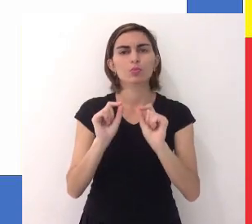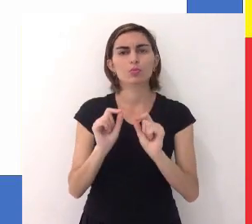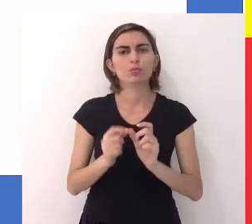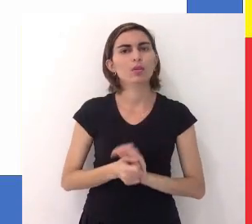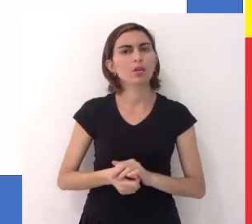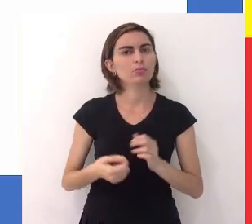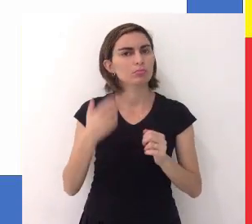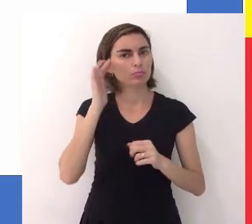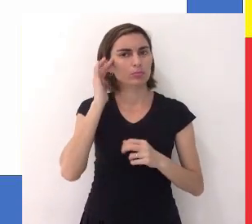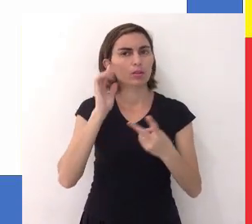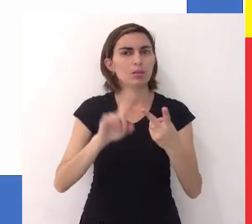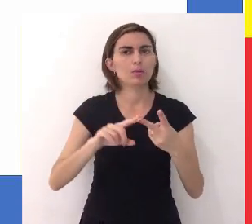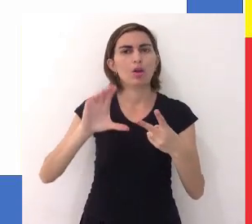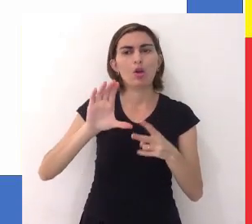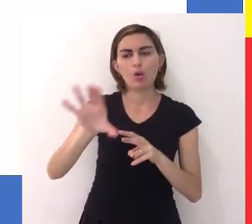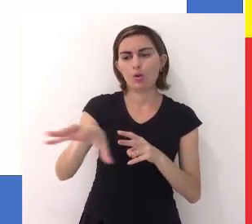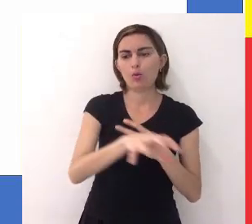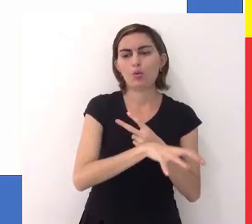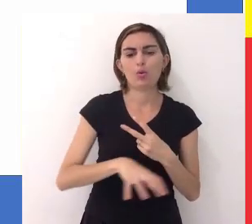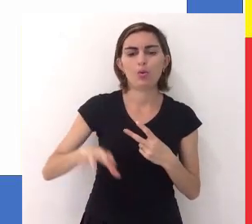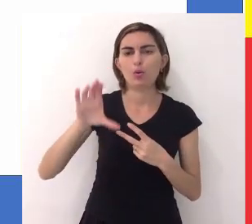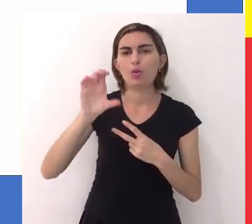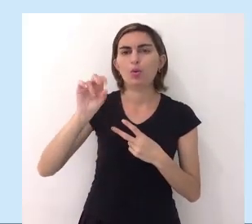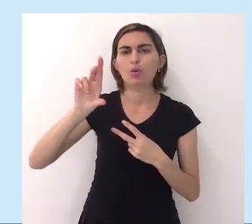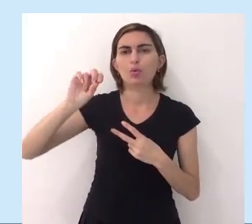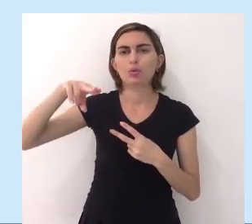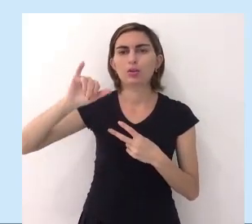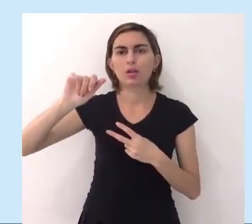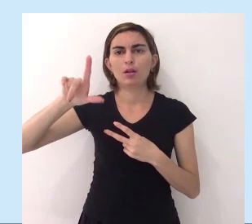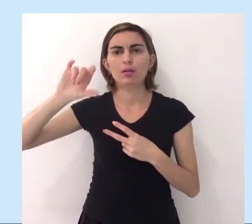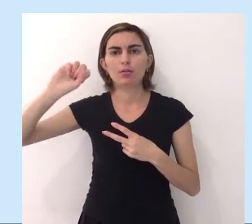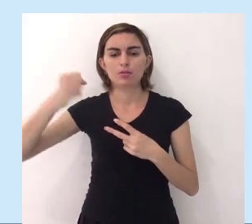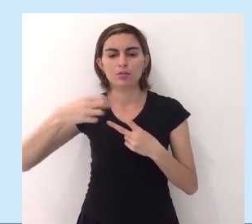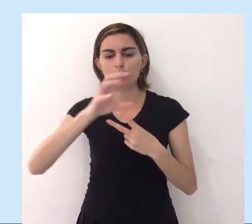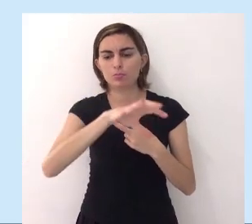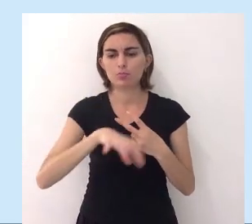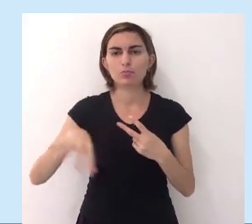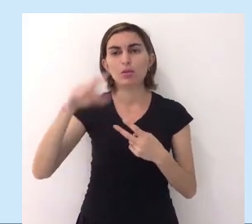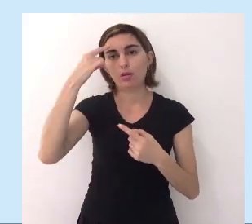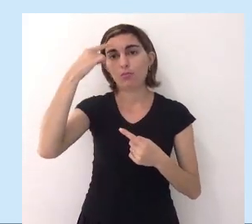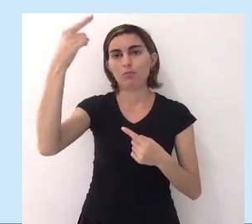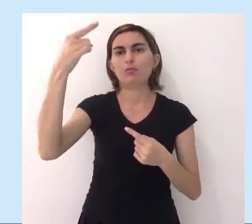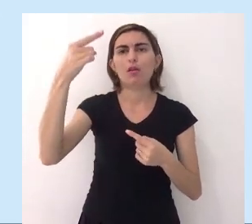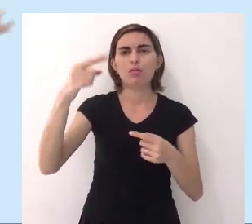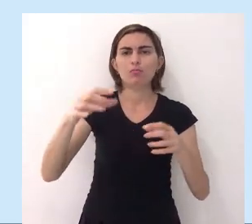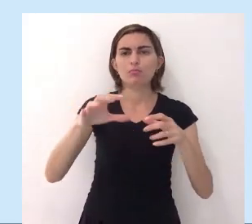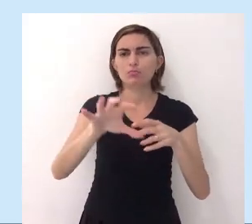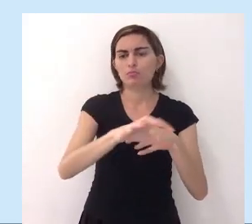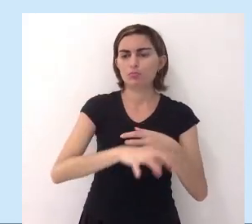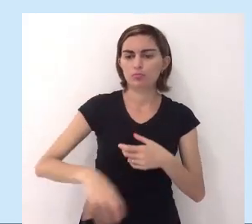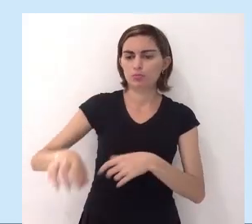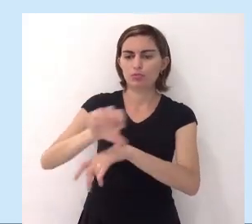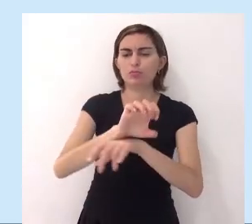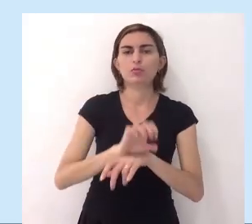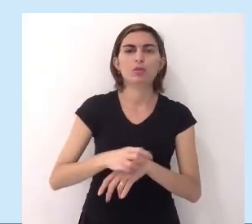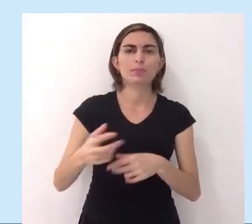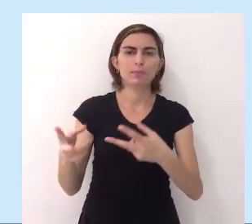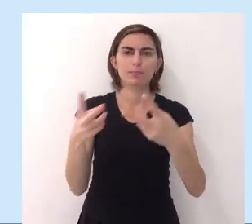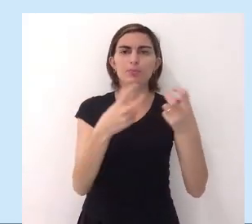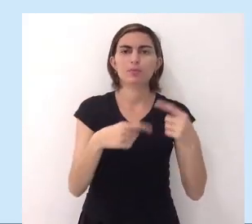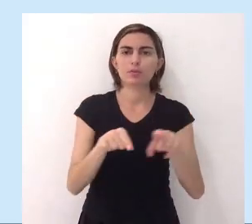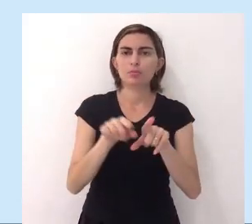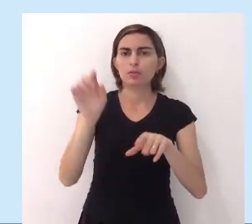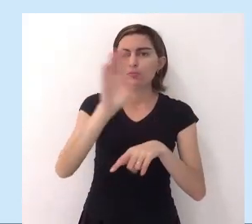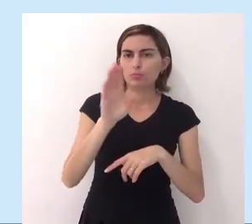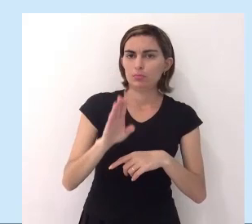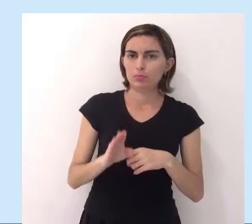tá? Vamos entender também o colonialismo, o que foi o colonialismo, qual foi a ideia de ser colônia, tá? E perceber também